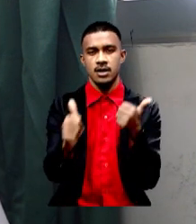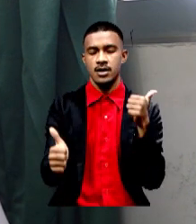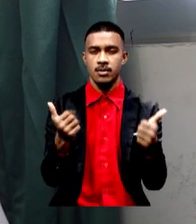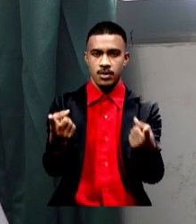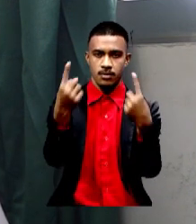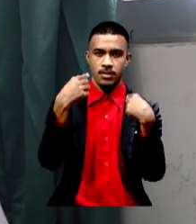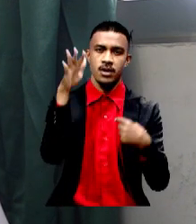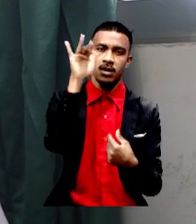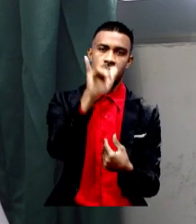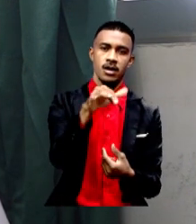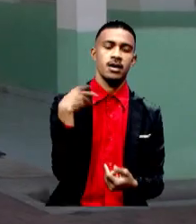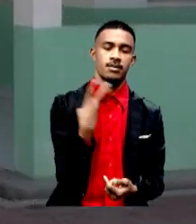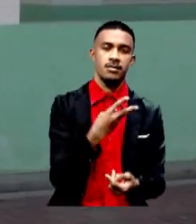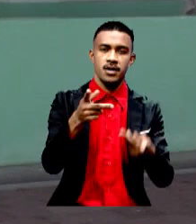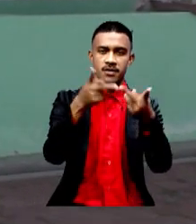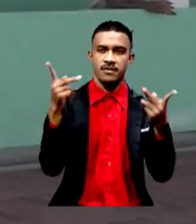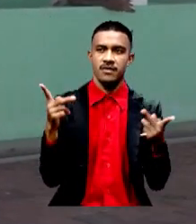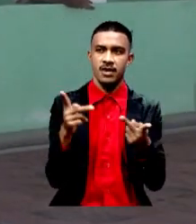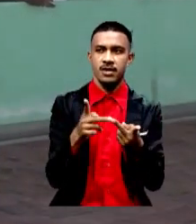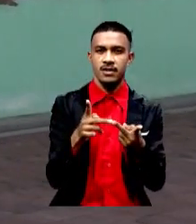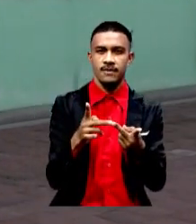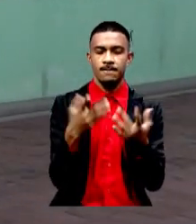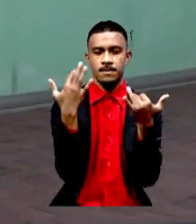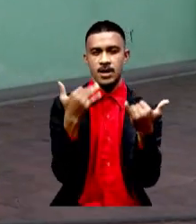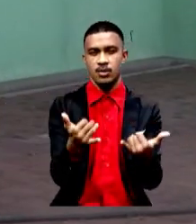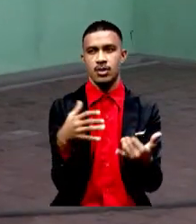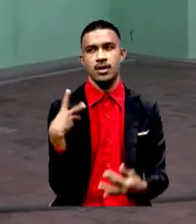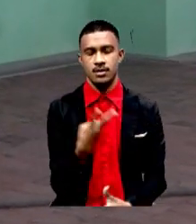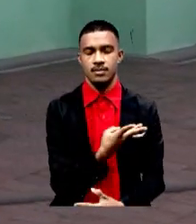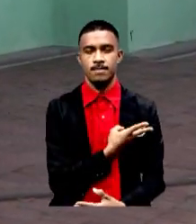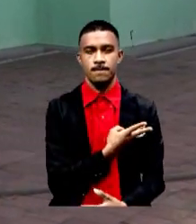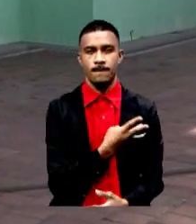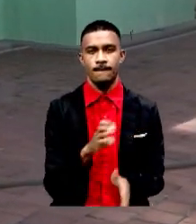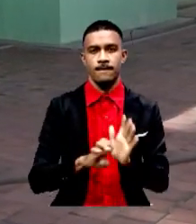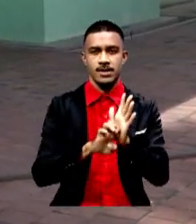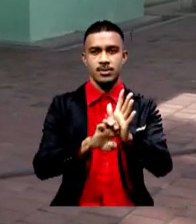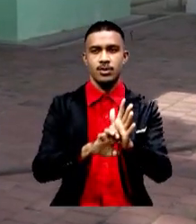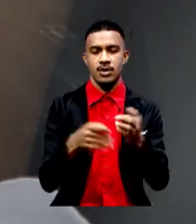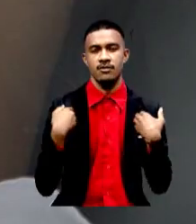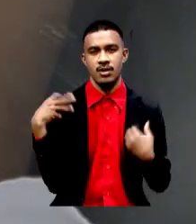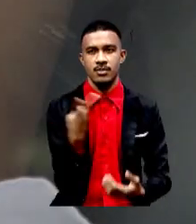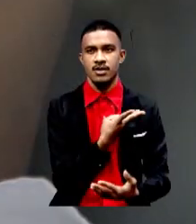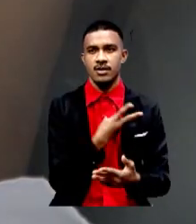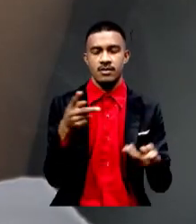baixa e a minha fatin agora era o kami por exemplo e a minha fatin e a